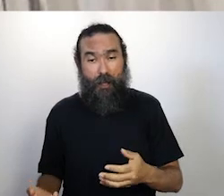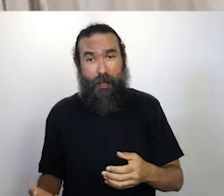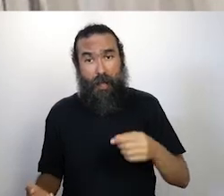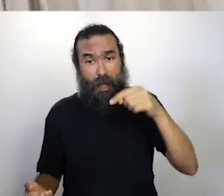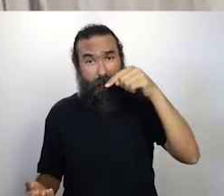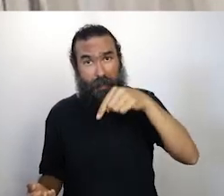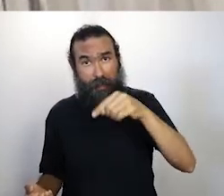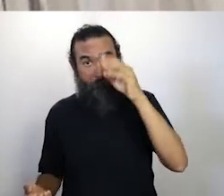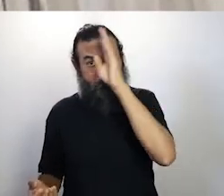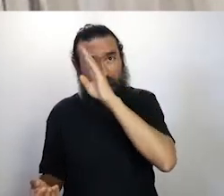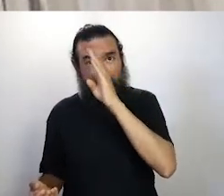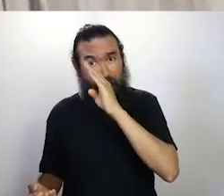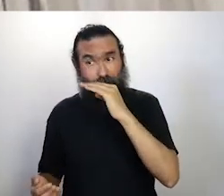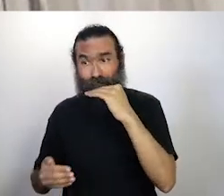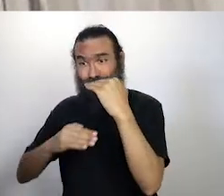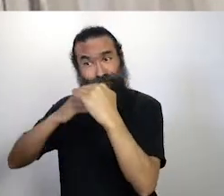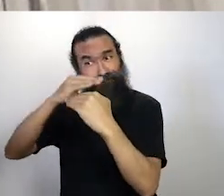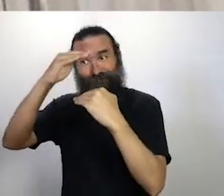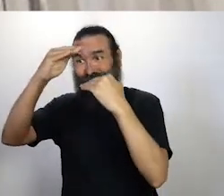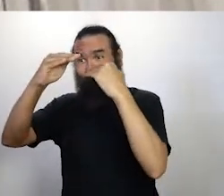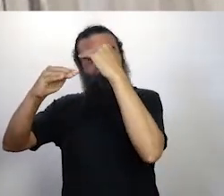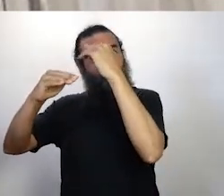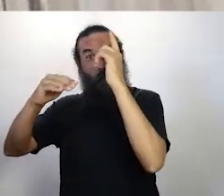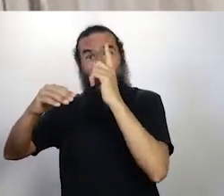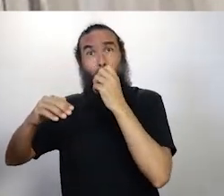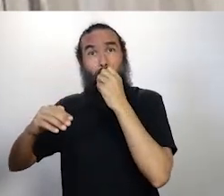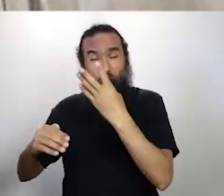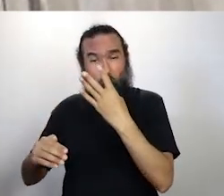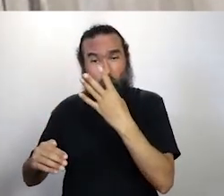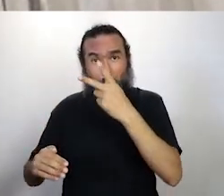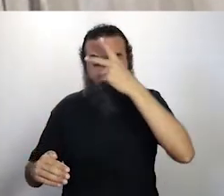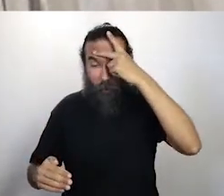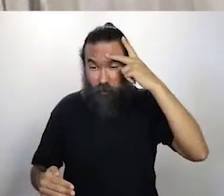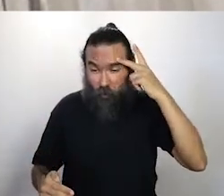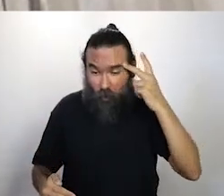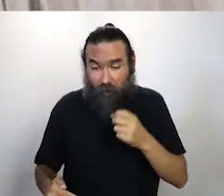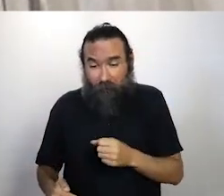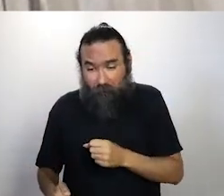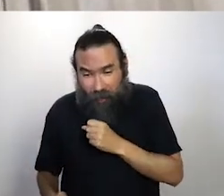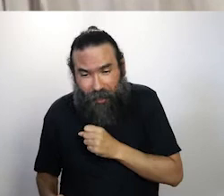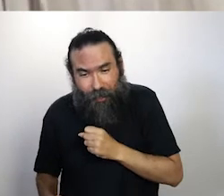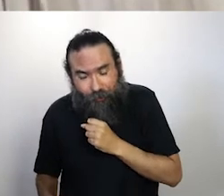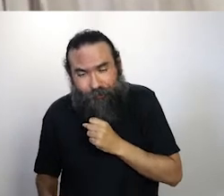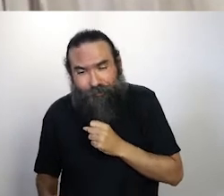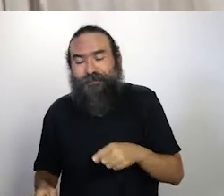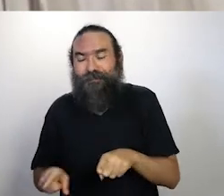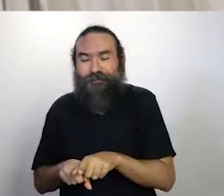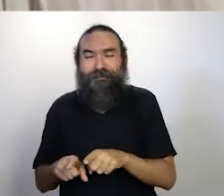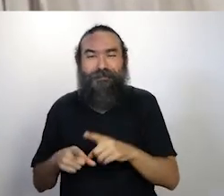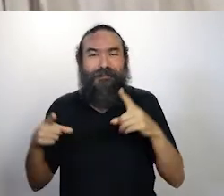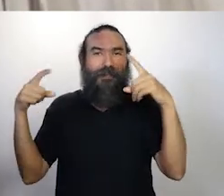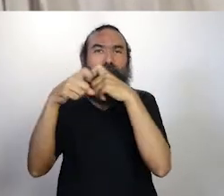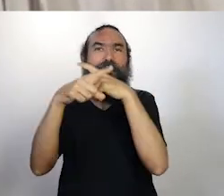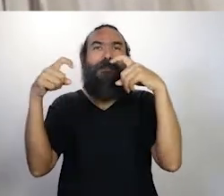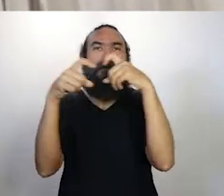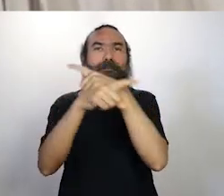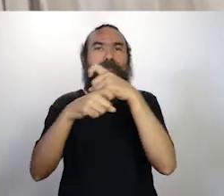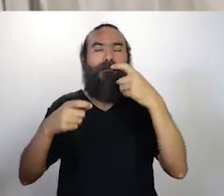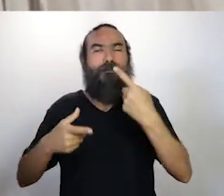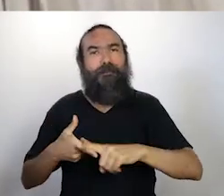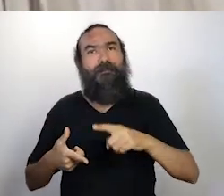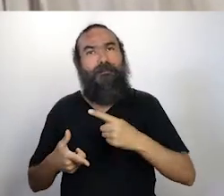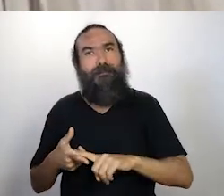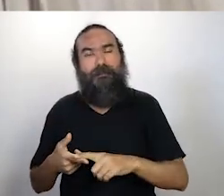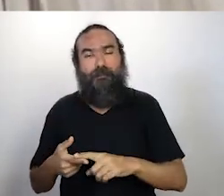é um tiro no pé. Porque a gente tem 2 caminhos. Ou a gente faz os investimentos certos agora, do jeito certo,